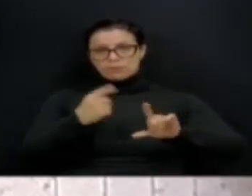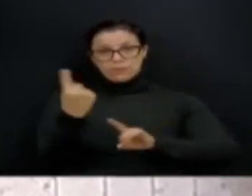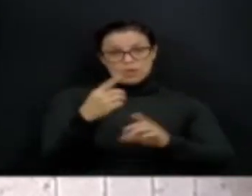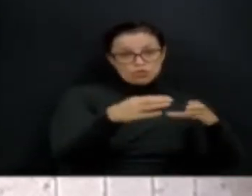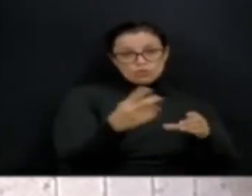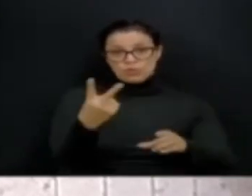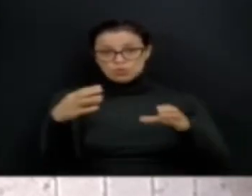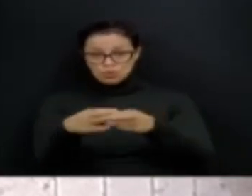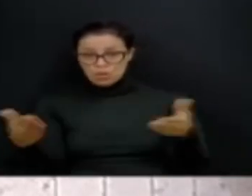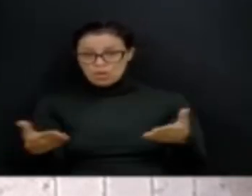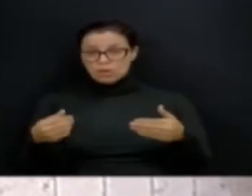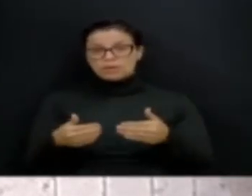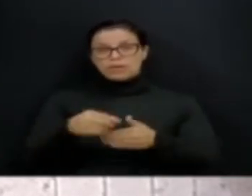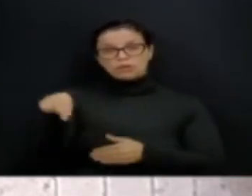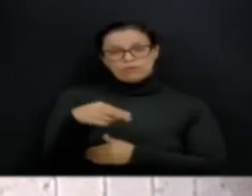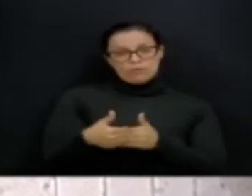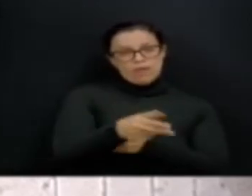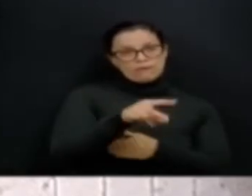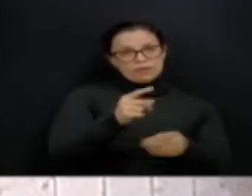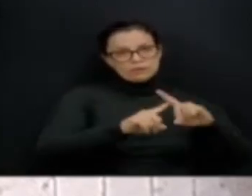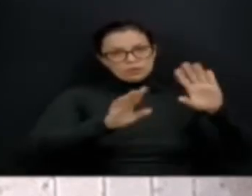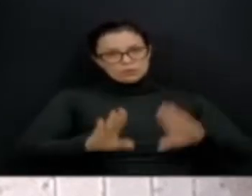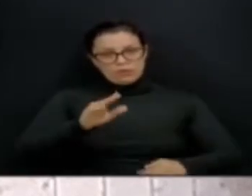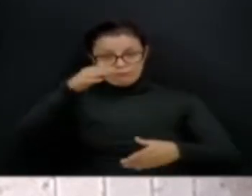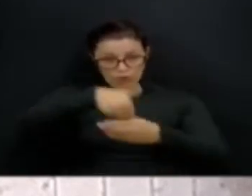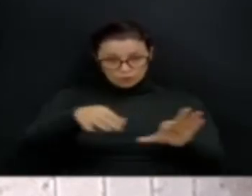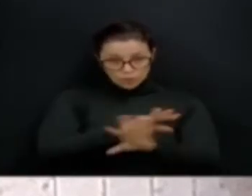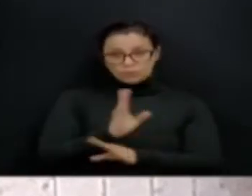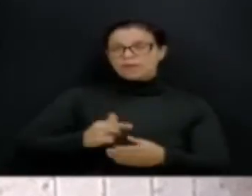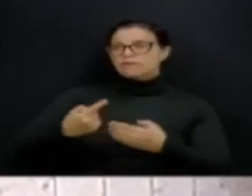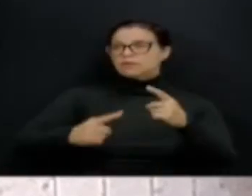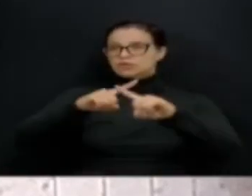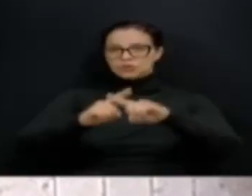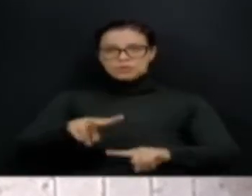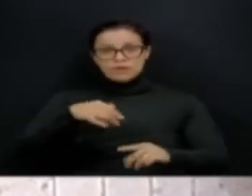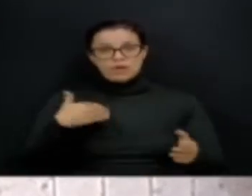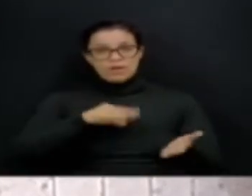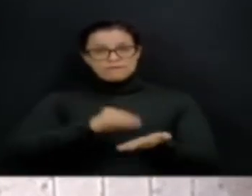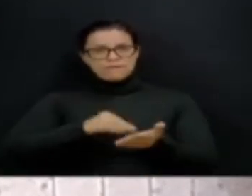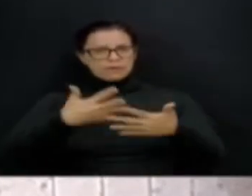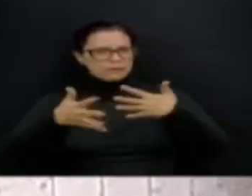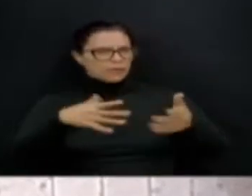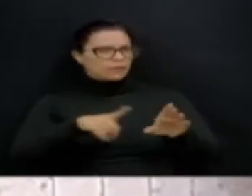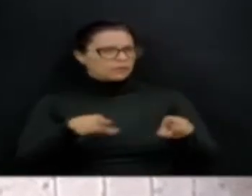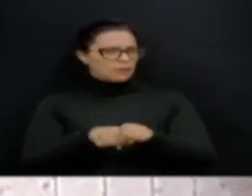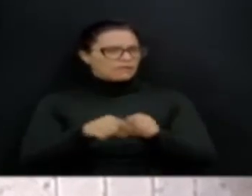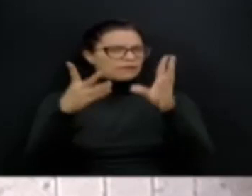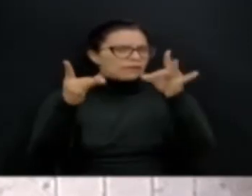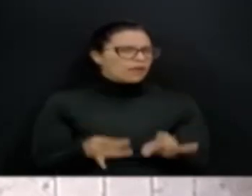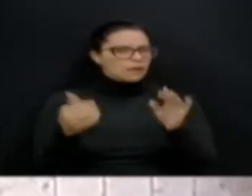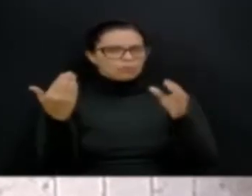lote ocorra depois de novembro, depois das eleições. Mas essa falta de transparência,